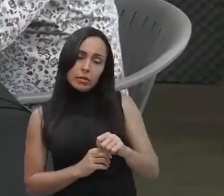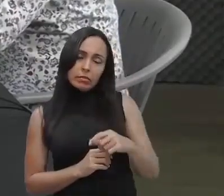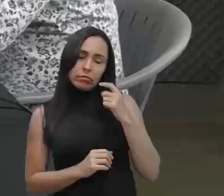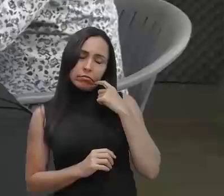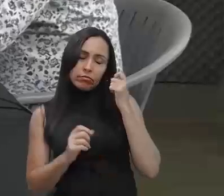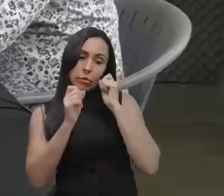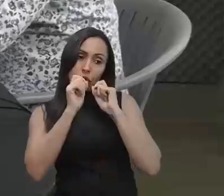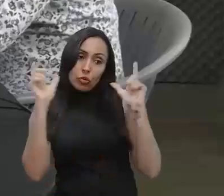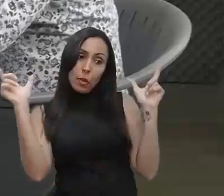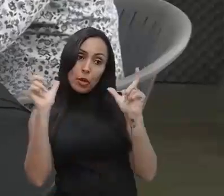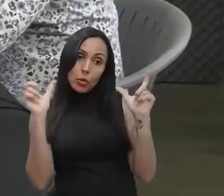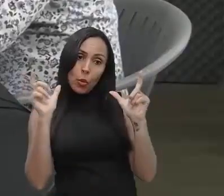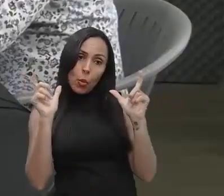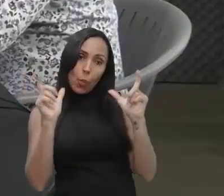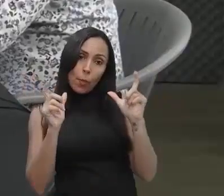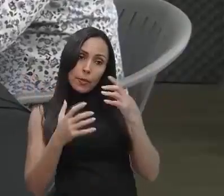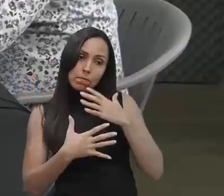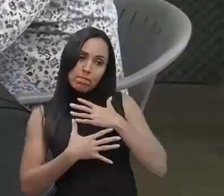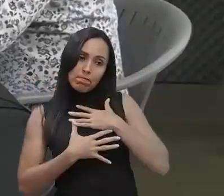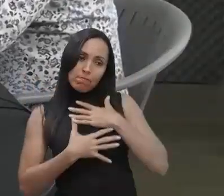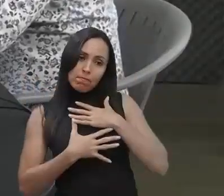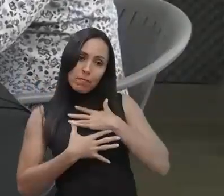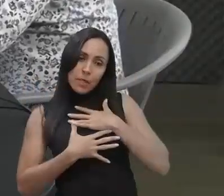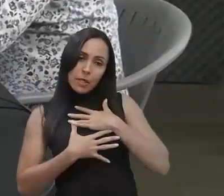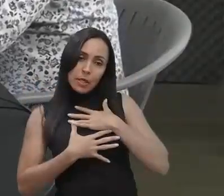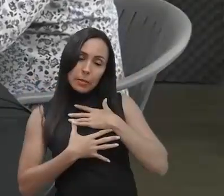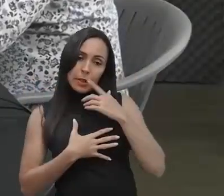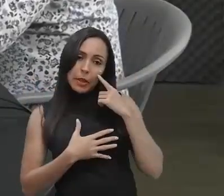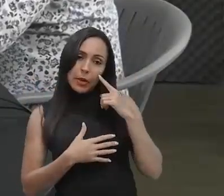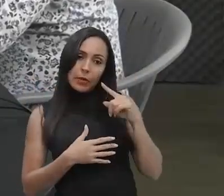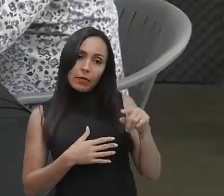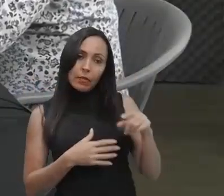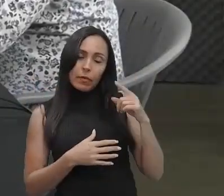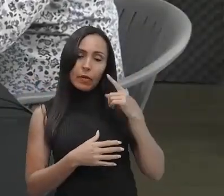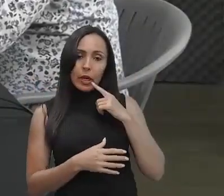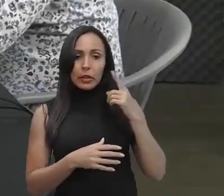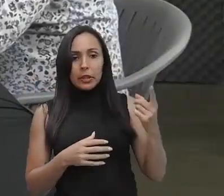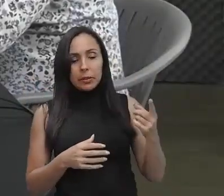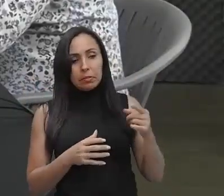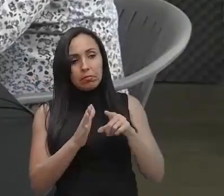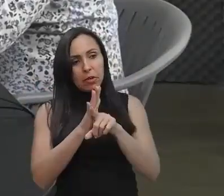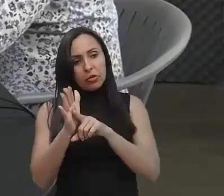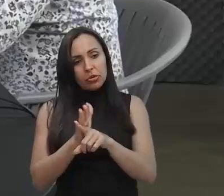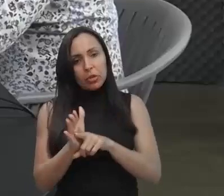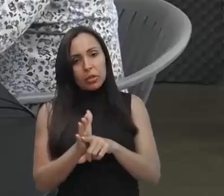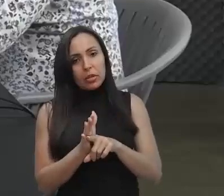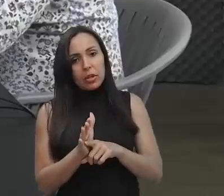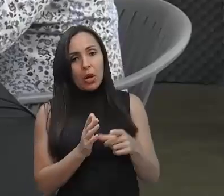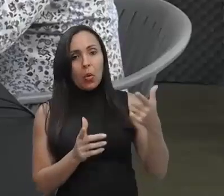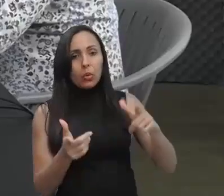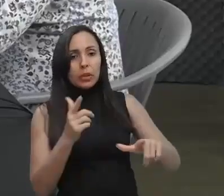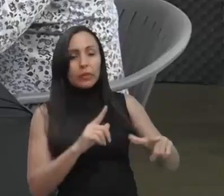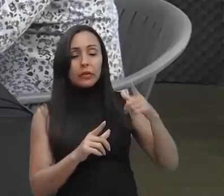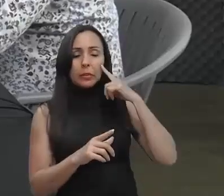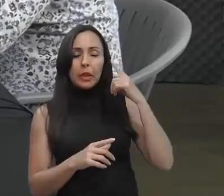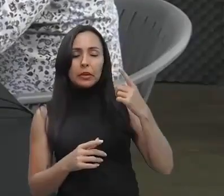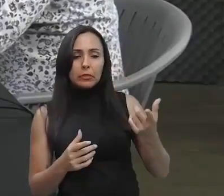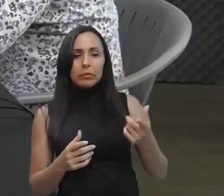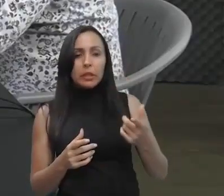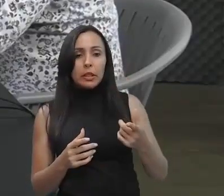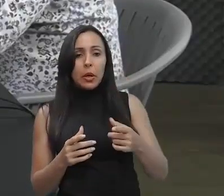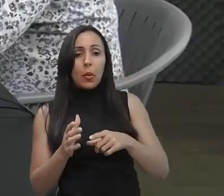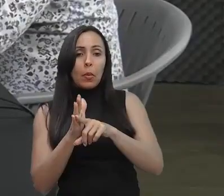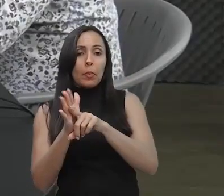isso em mim de vai para uma pauta e vai caçar várias outras Sabe tem que voltar com muita pauta boa sabe E